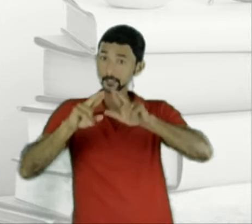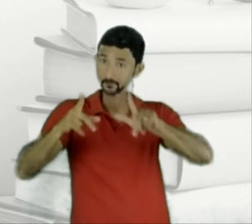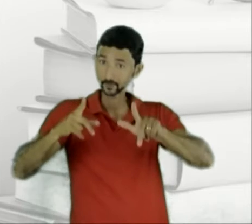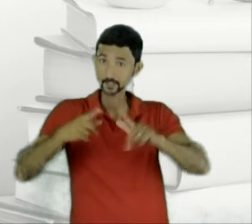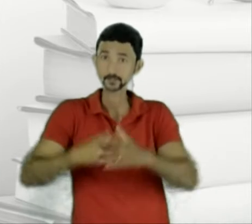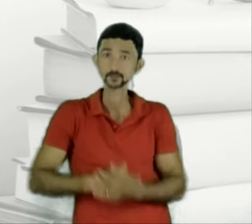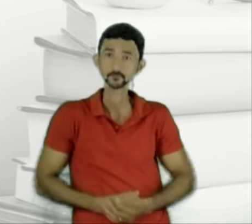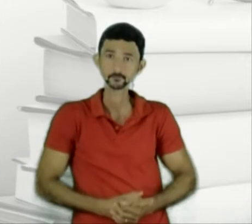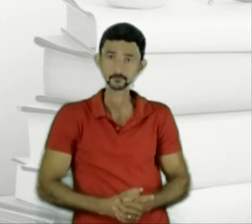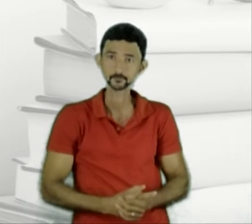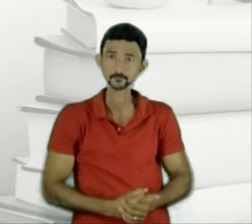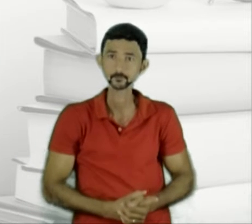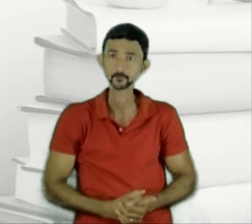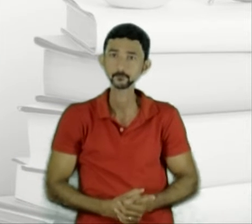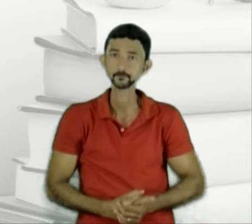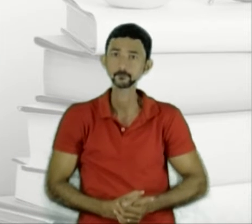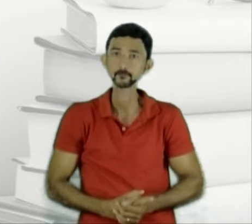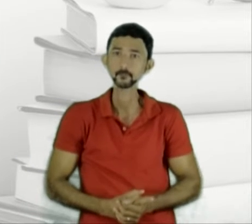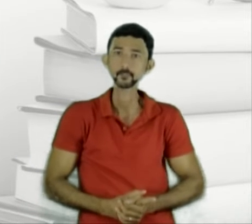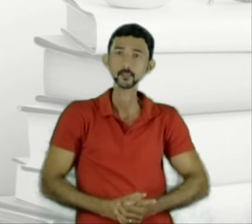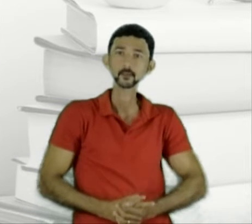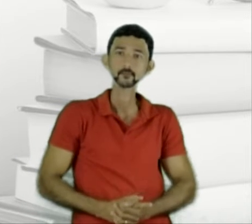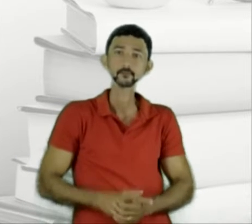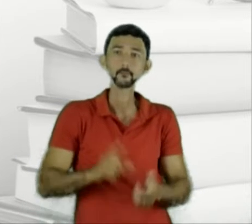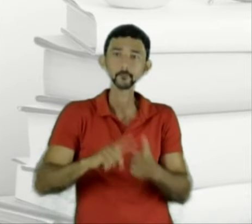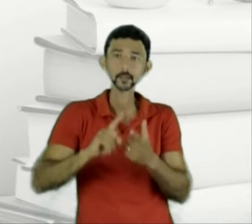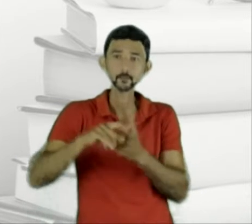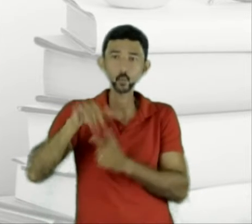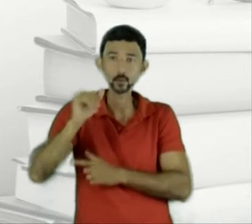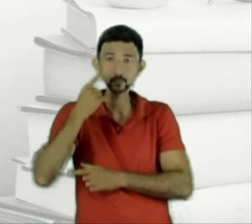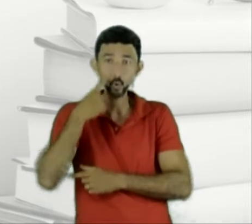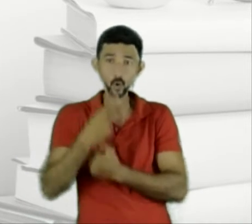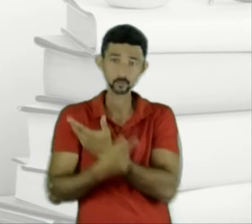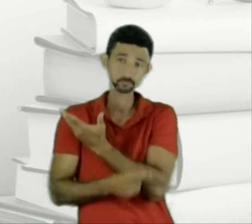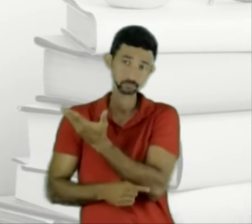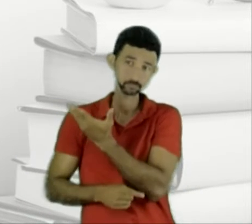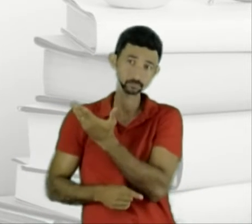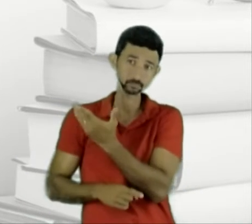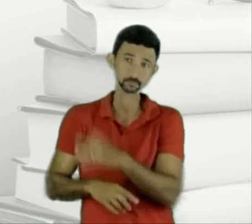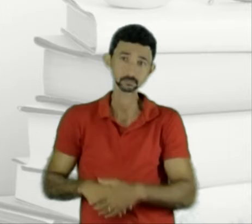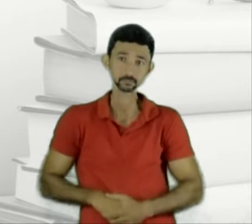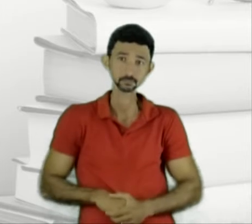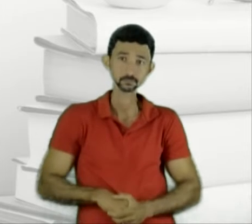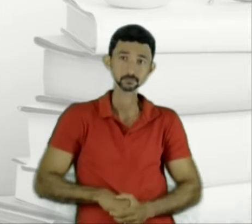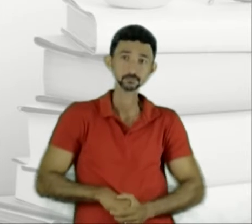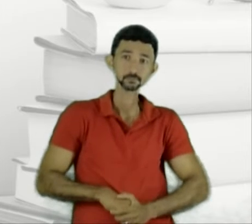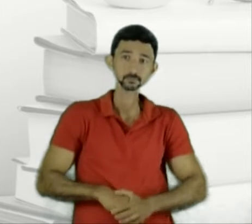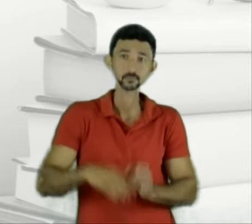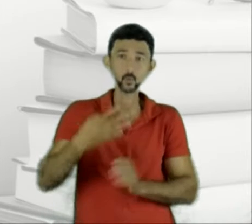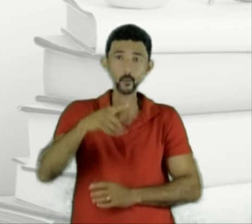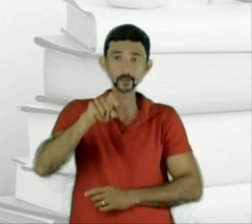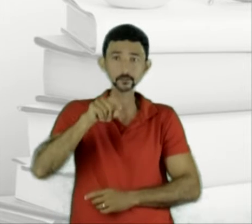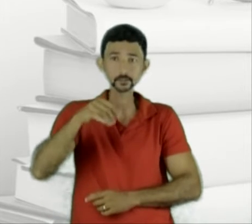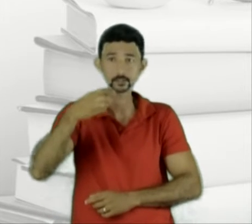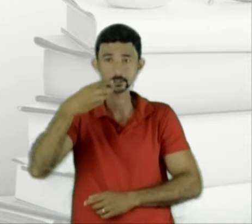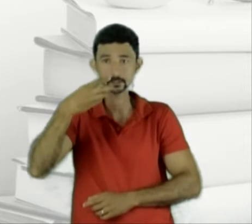uma diferença aí. A mesma coisa para o y, se você observar. No 4xy ao cubo, o expoente